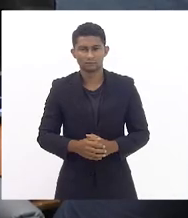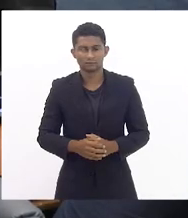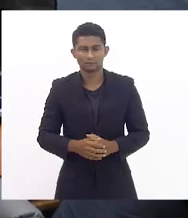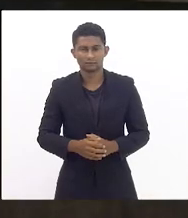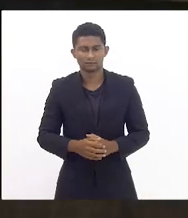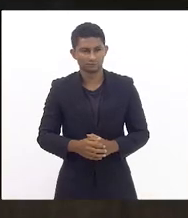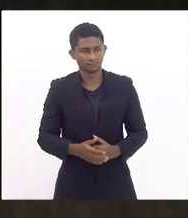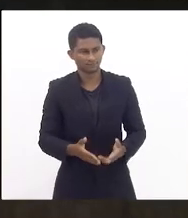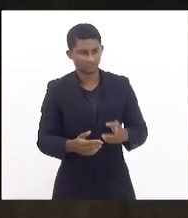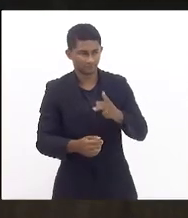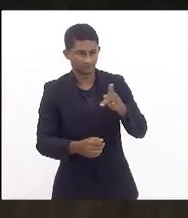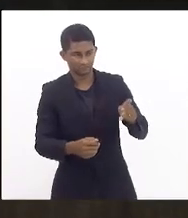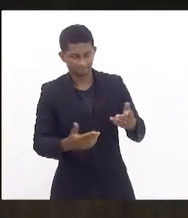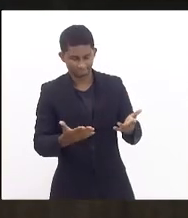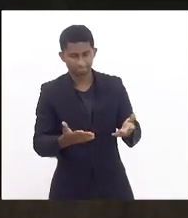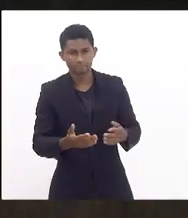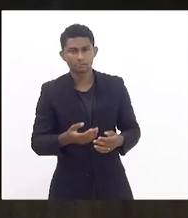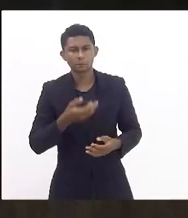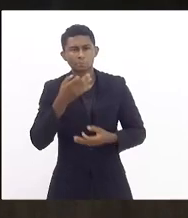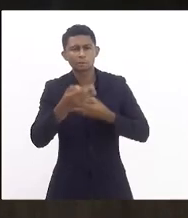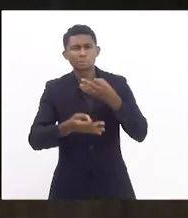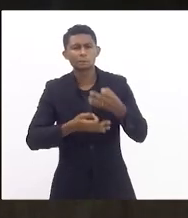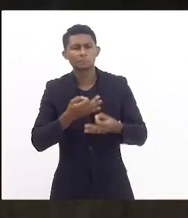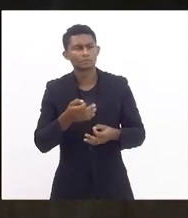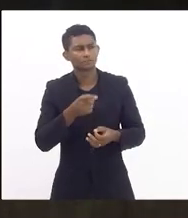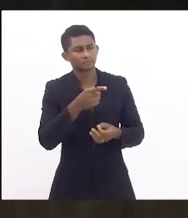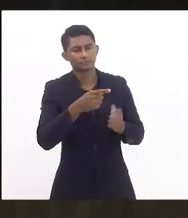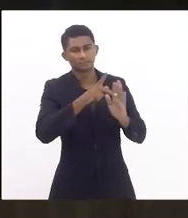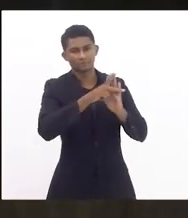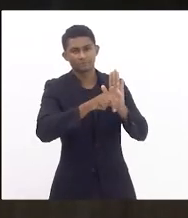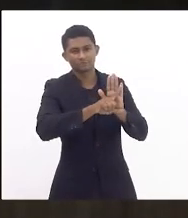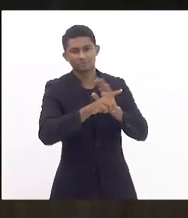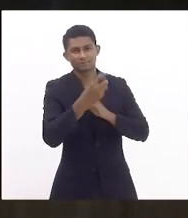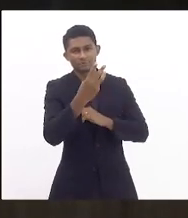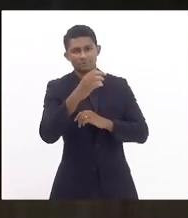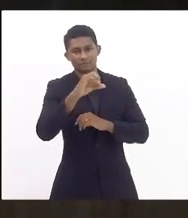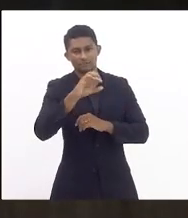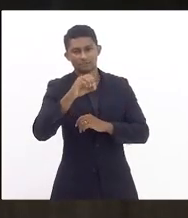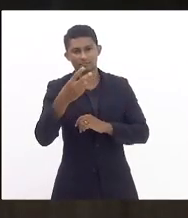Senhor presidente, parecer as emendas ao projeto de lei